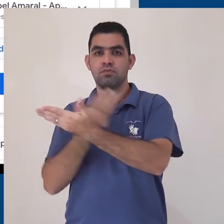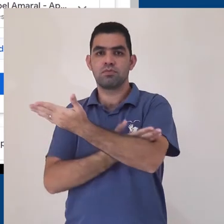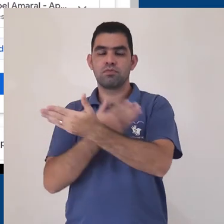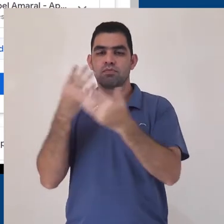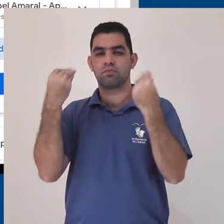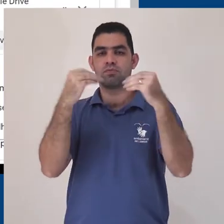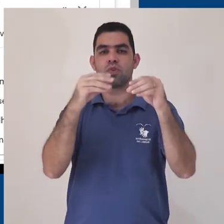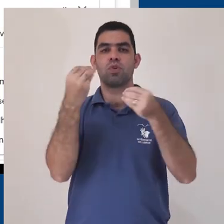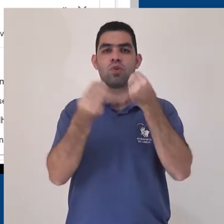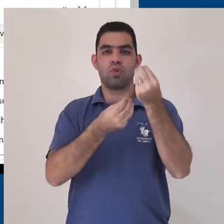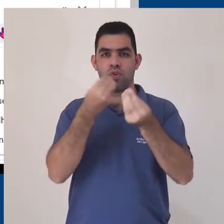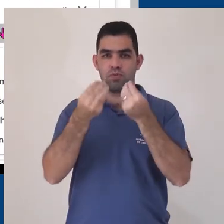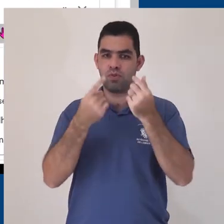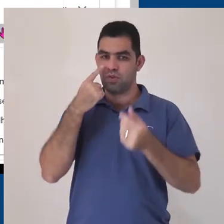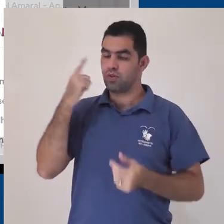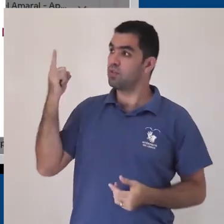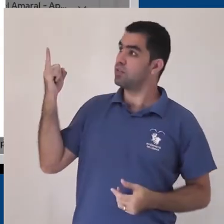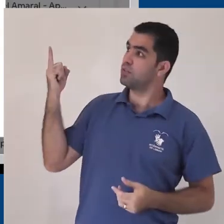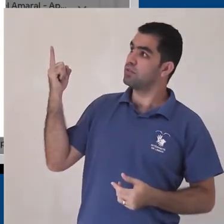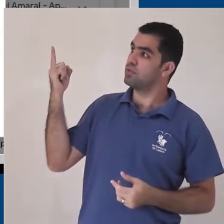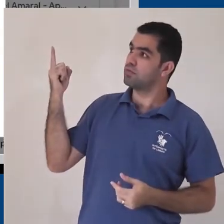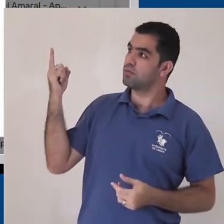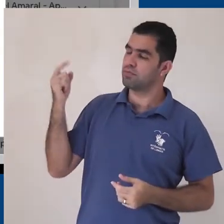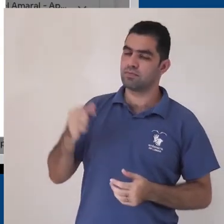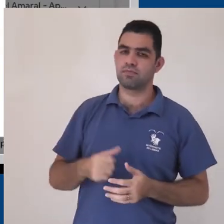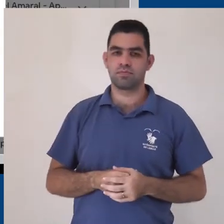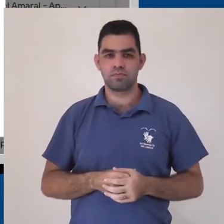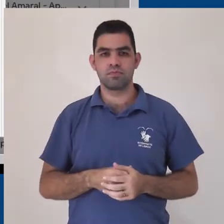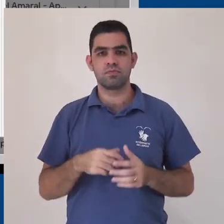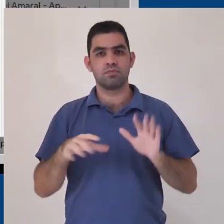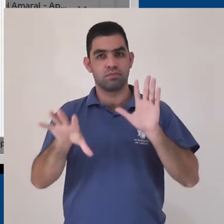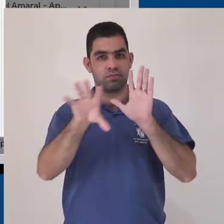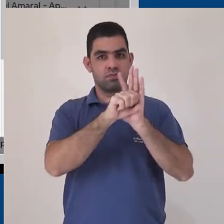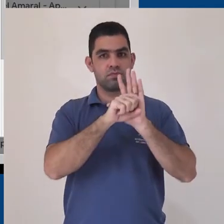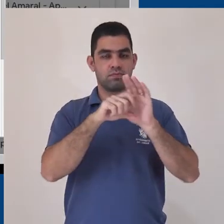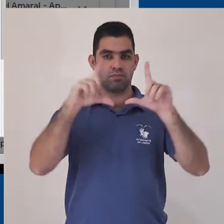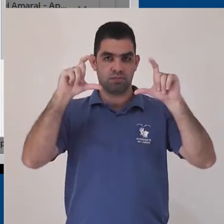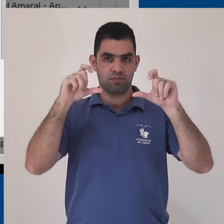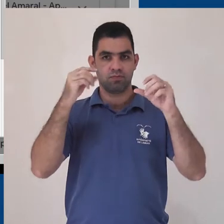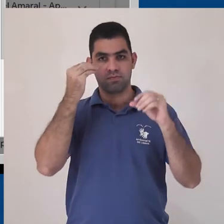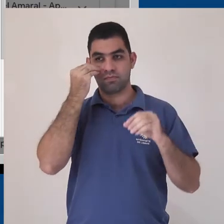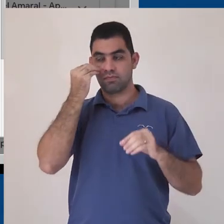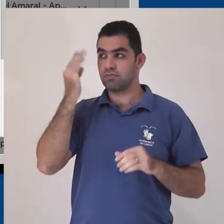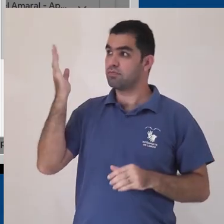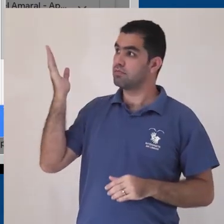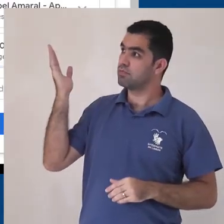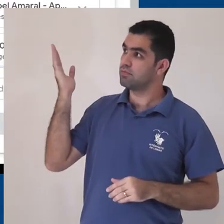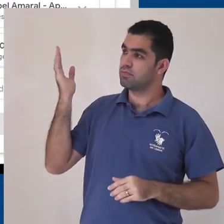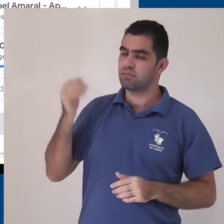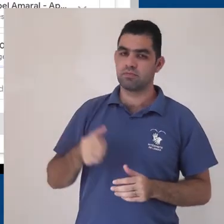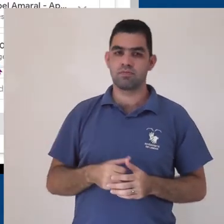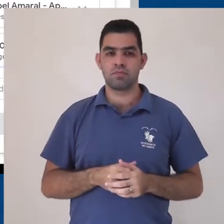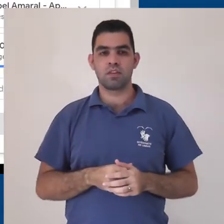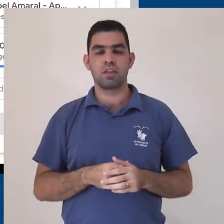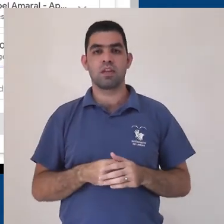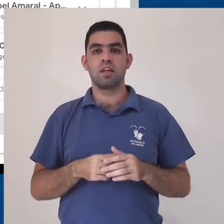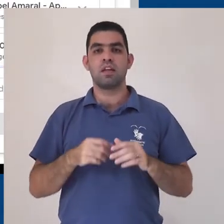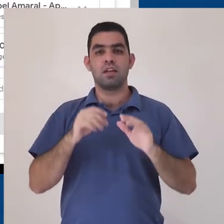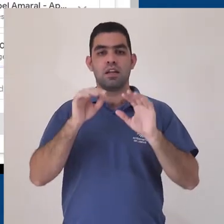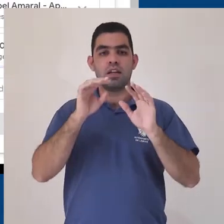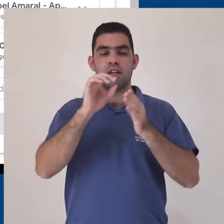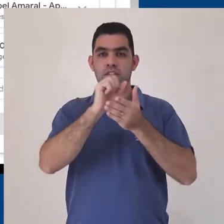em adicionar ou criar vou enviar uma foto de exemplo e para entregar a atividade depois de